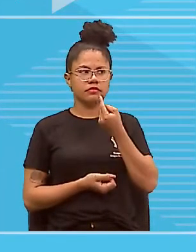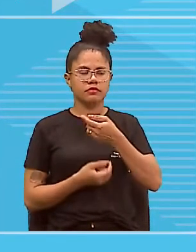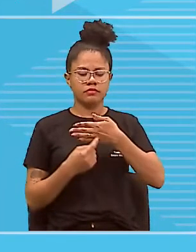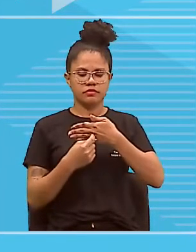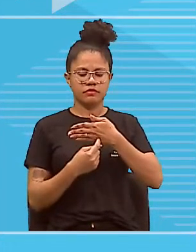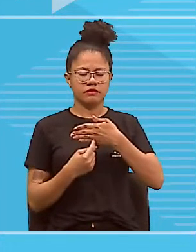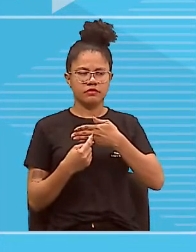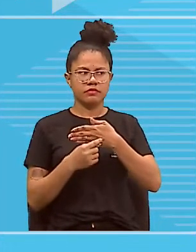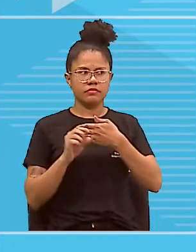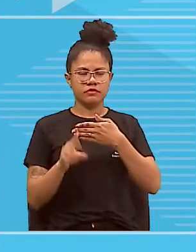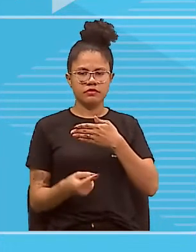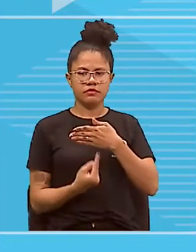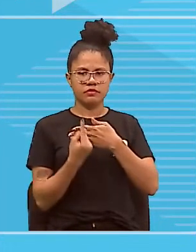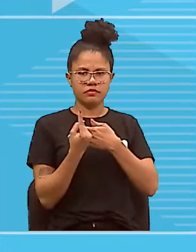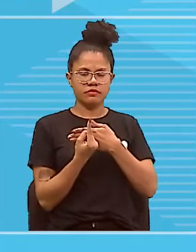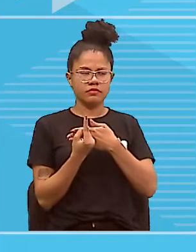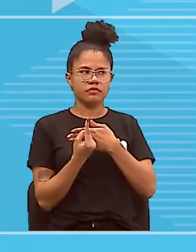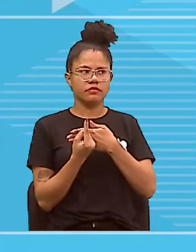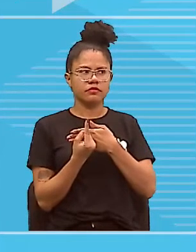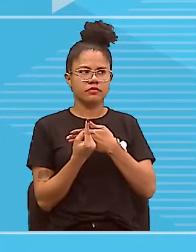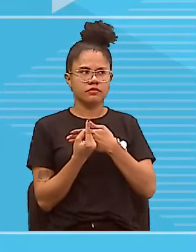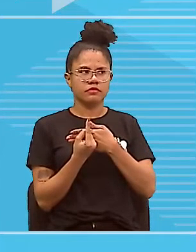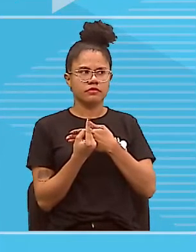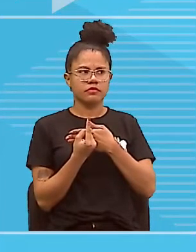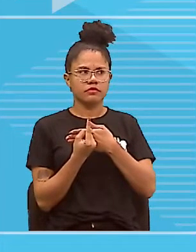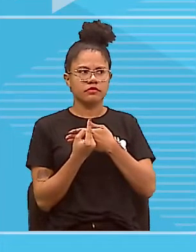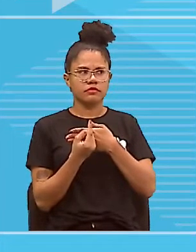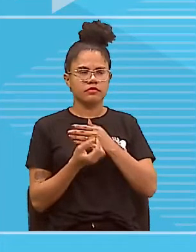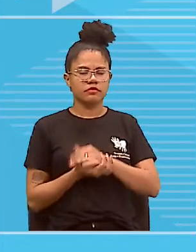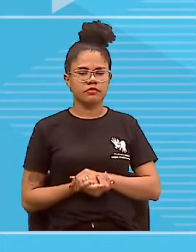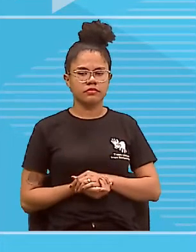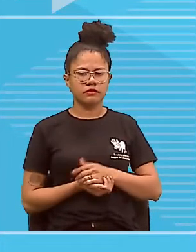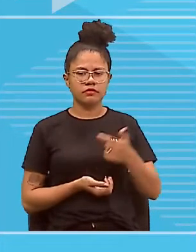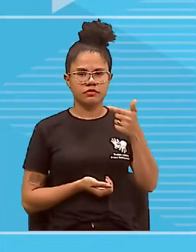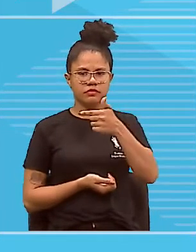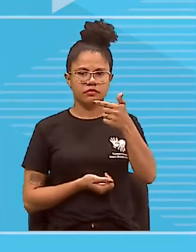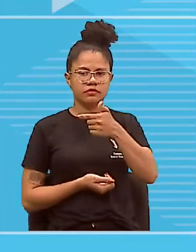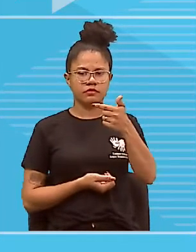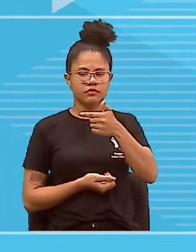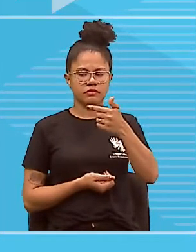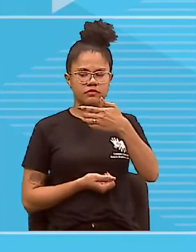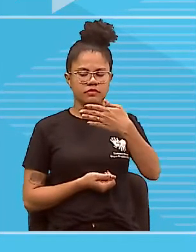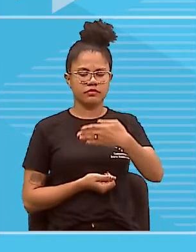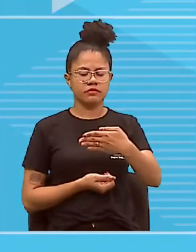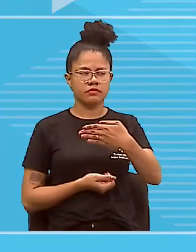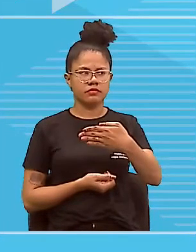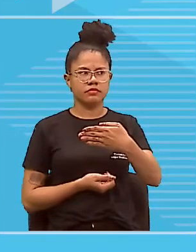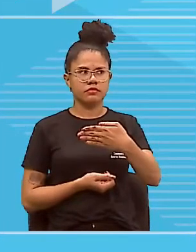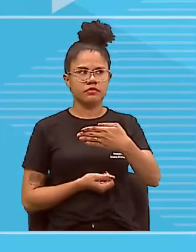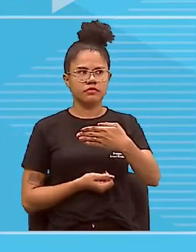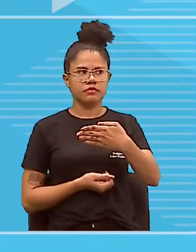igual lá na difração o segundo agora